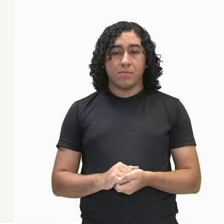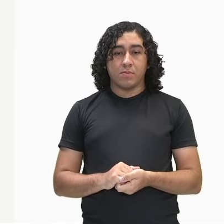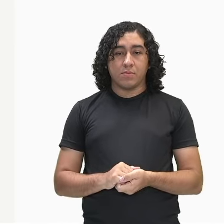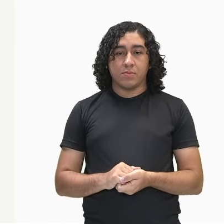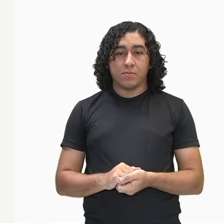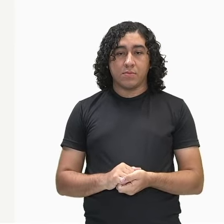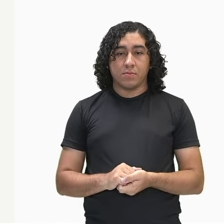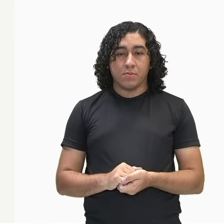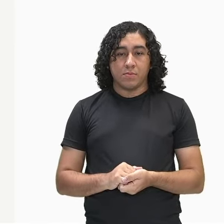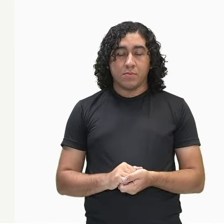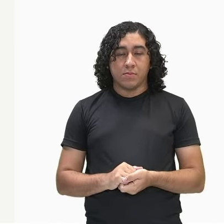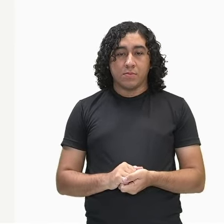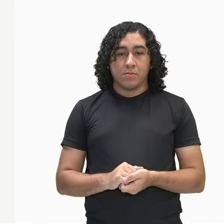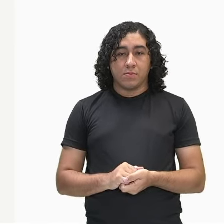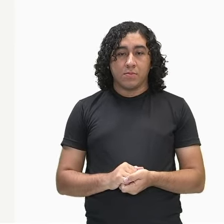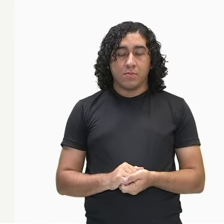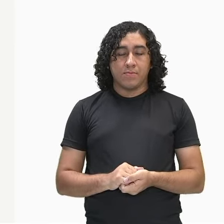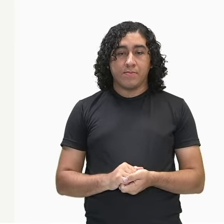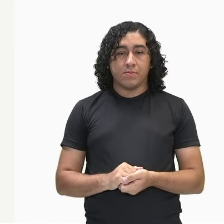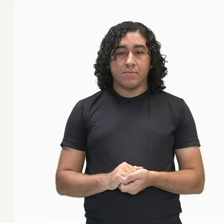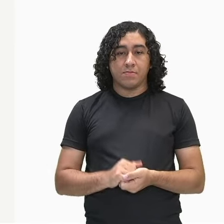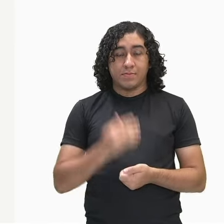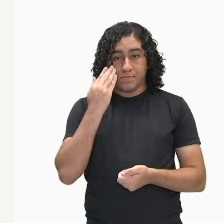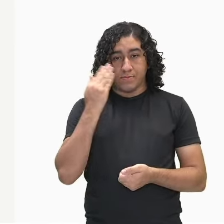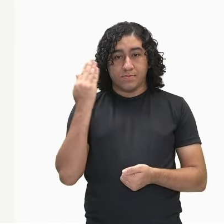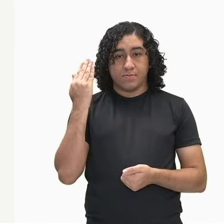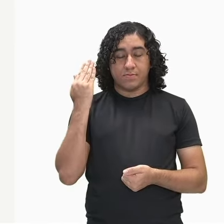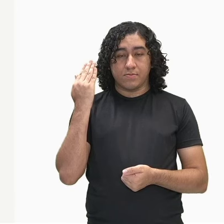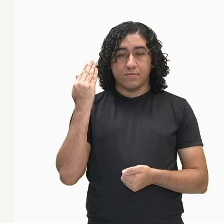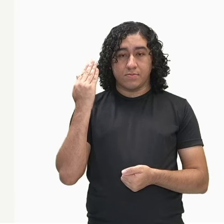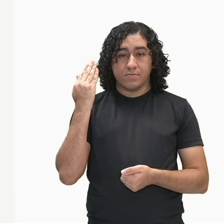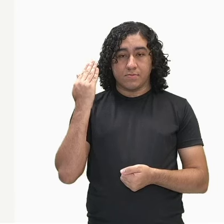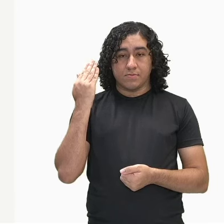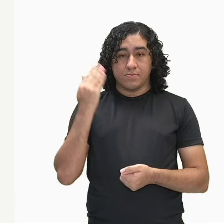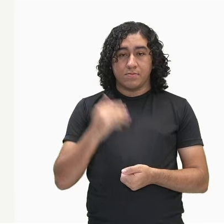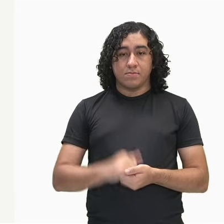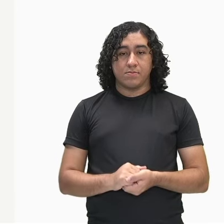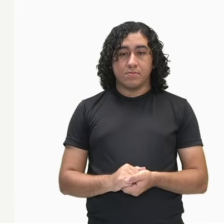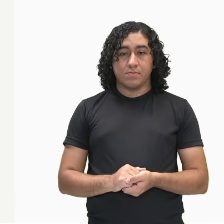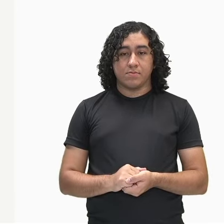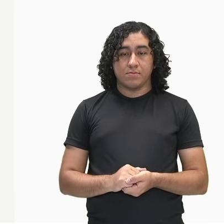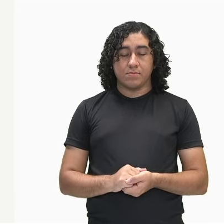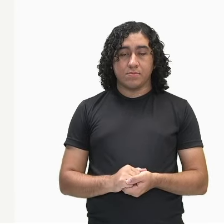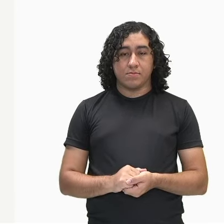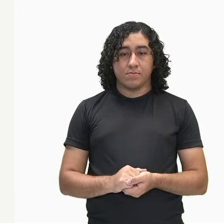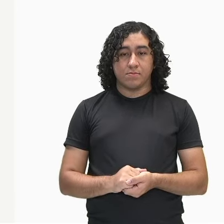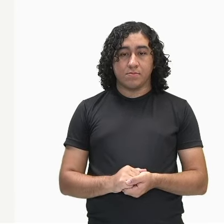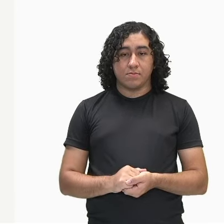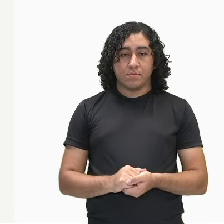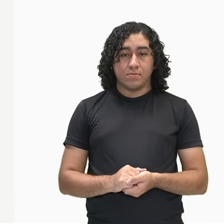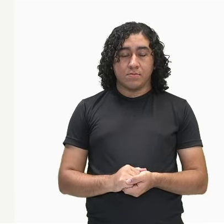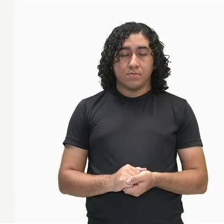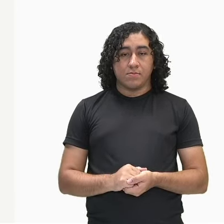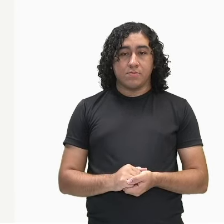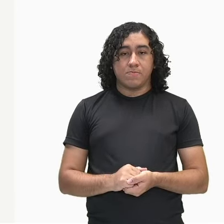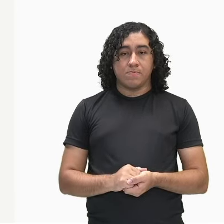NaCl para 100 gramas de H2O, tá? Ficaria dessa